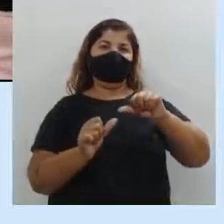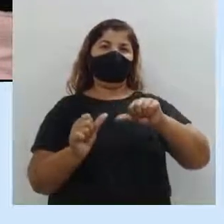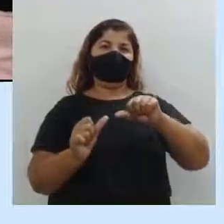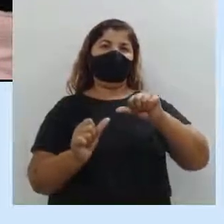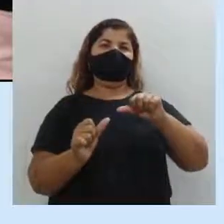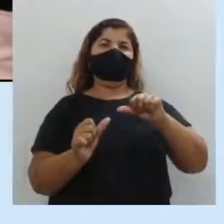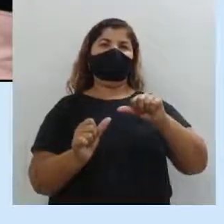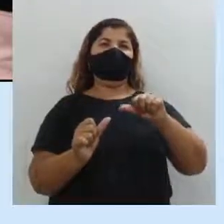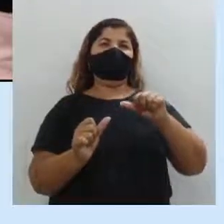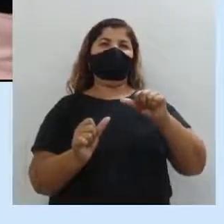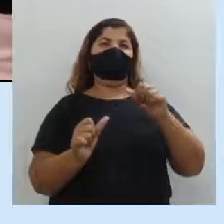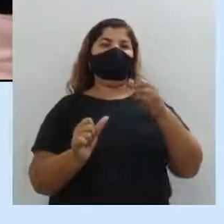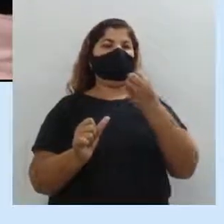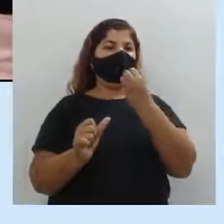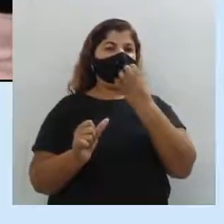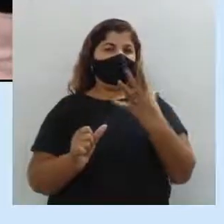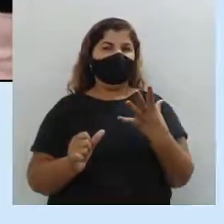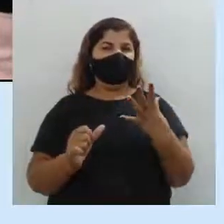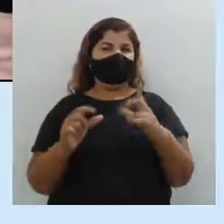a palavra bom.